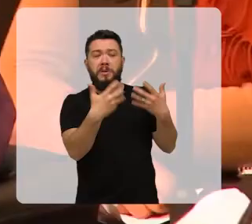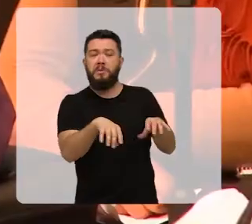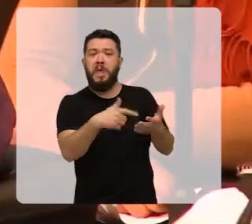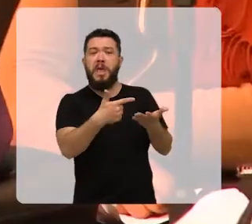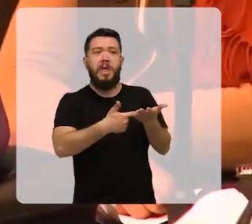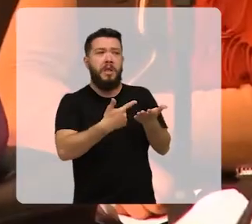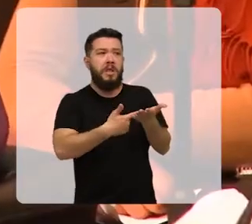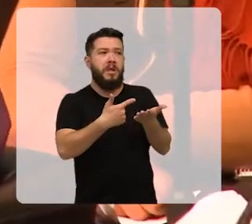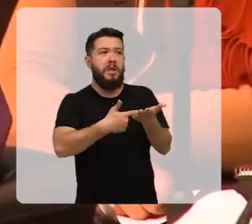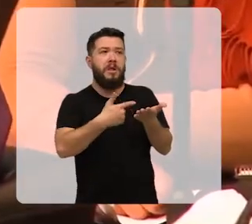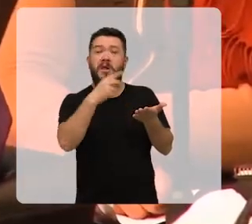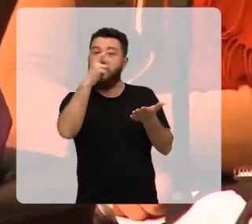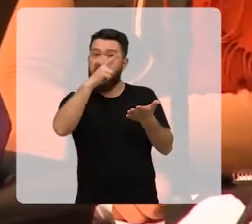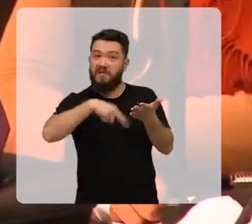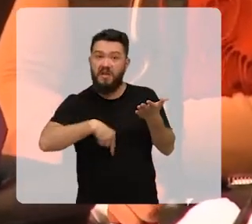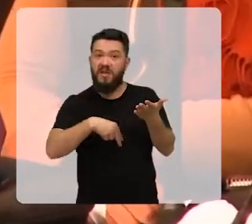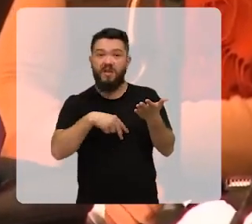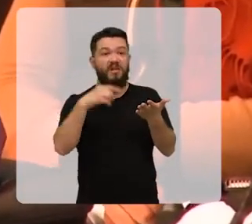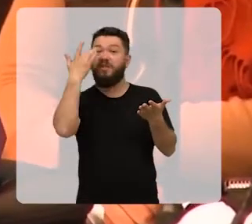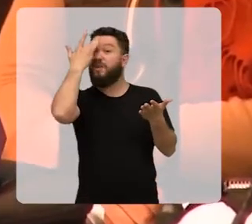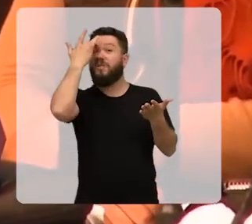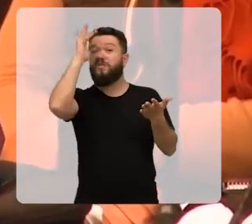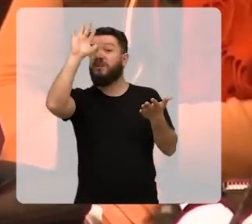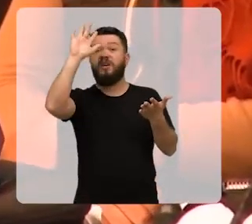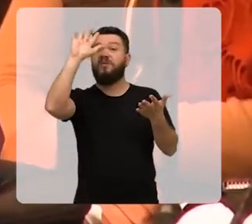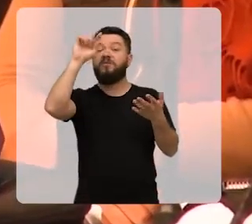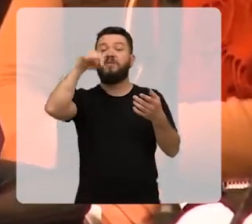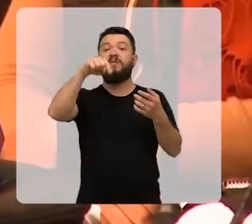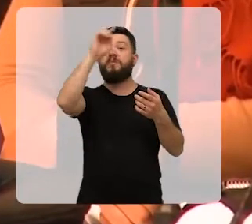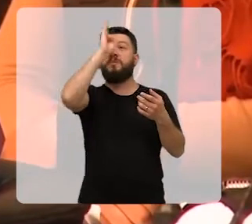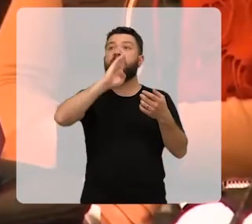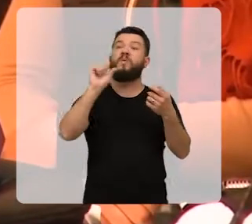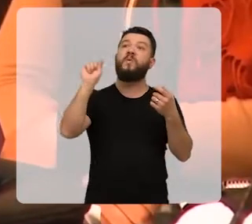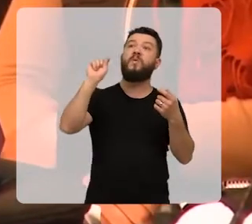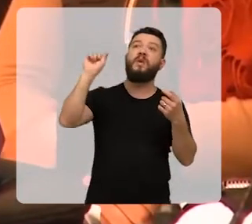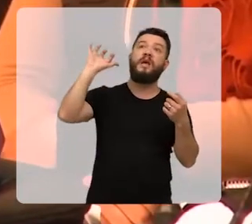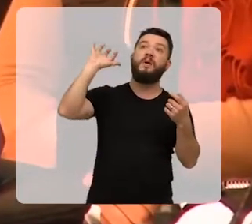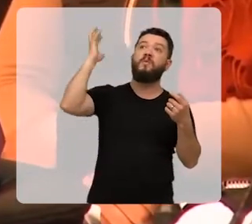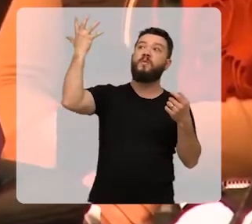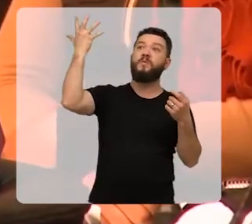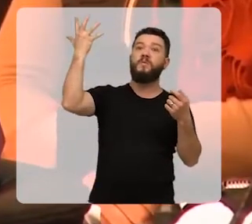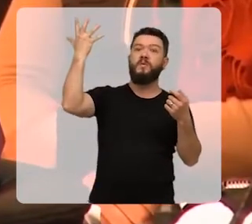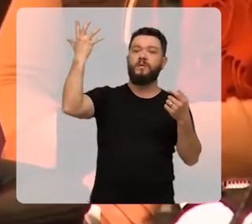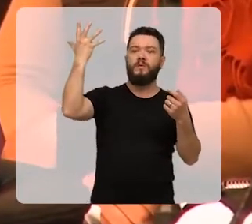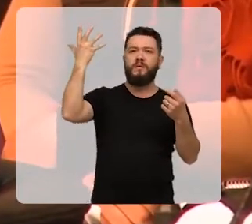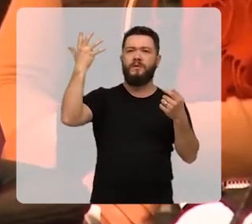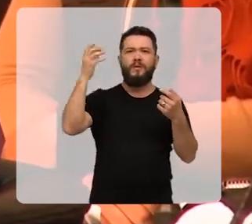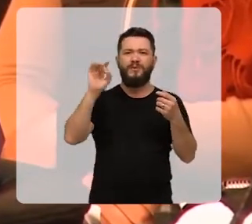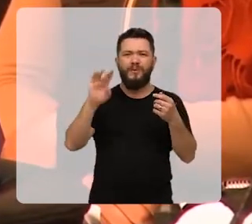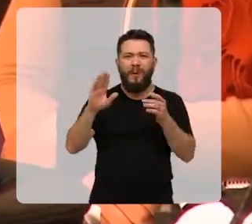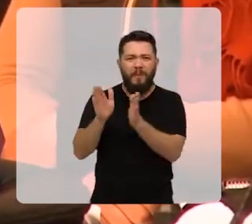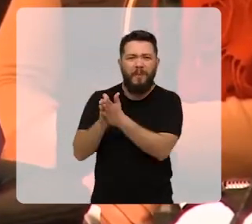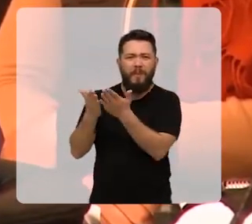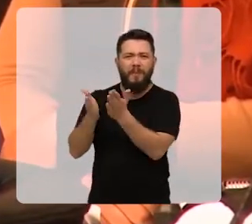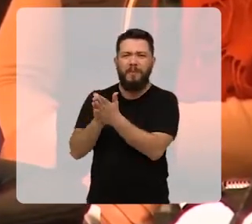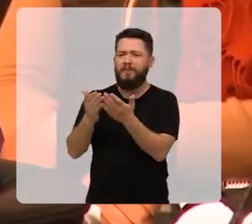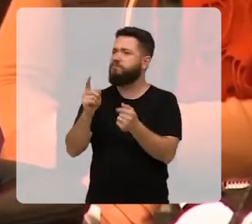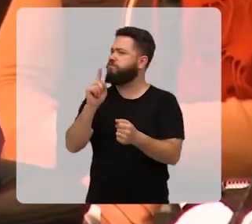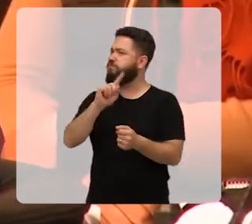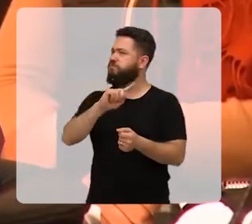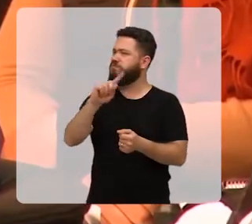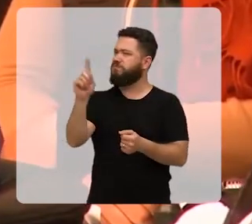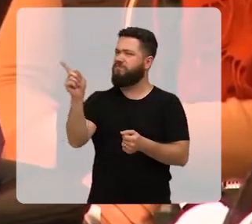poucos sabem o que está acontecendo no Brasil eu estou falando não só de pobres eu estou